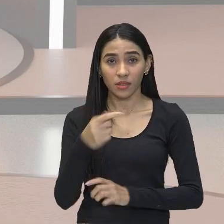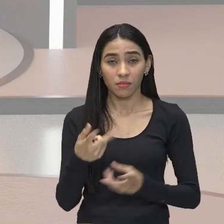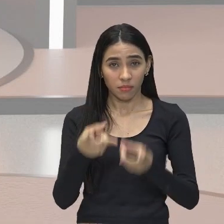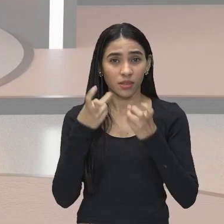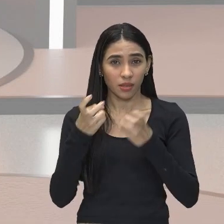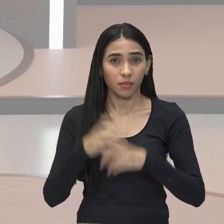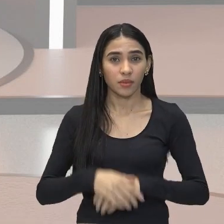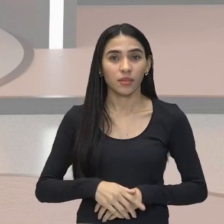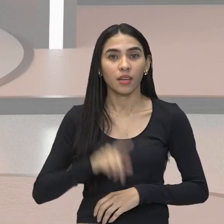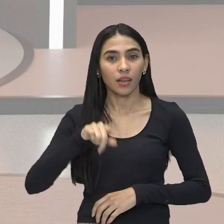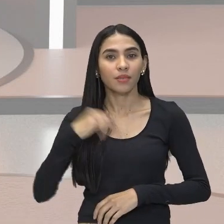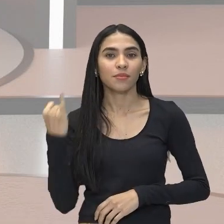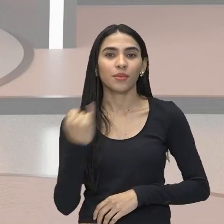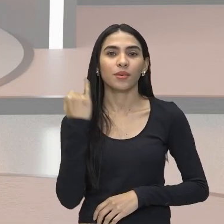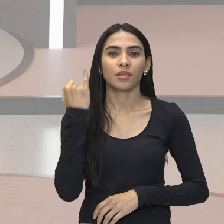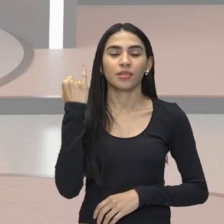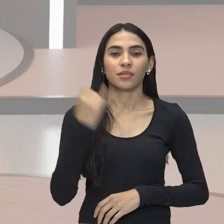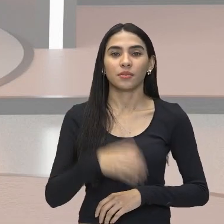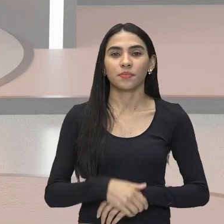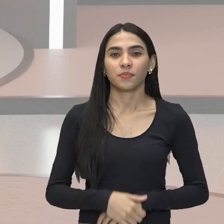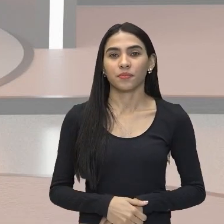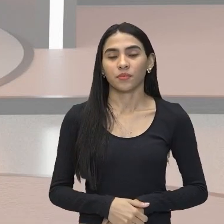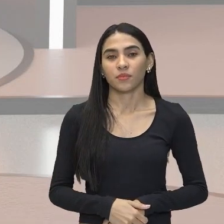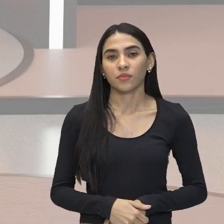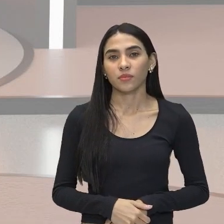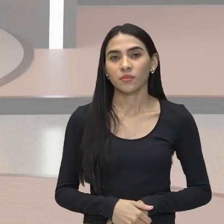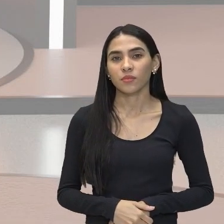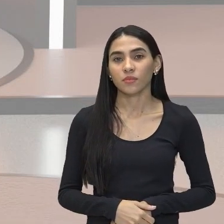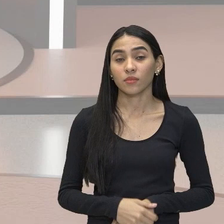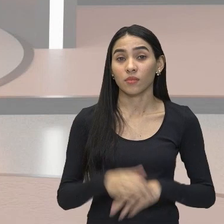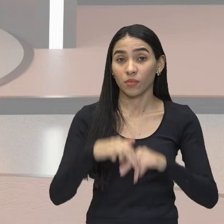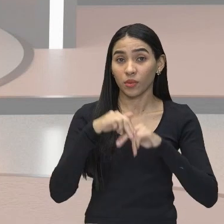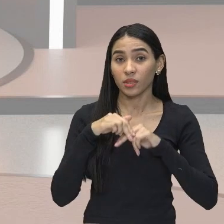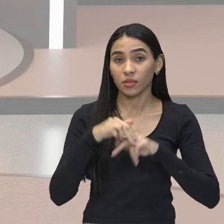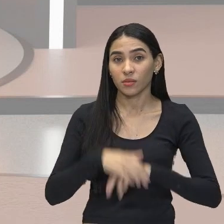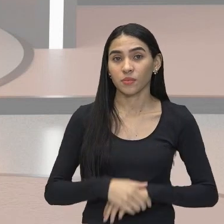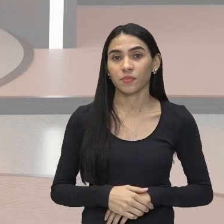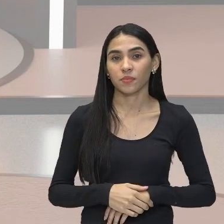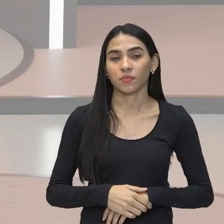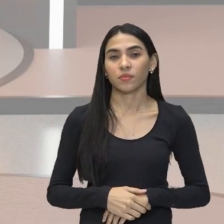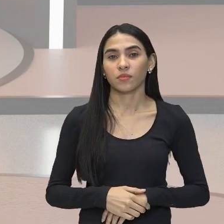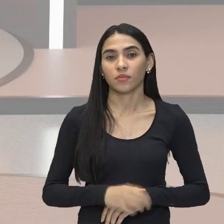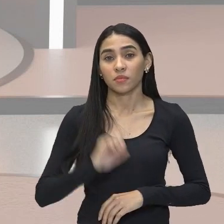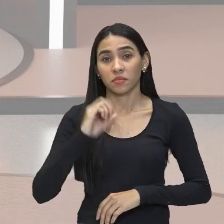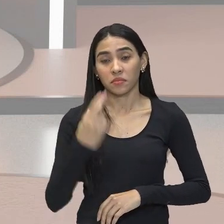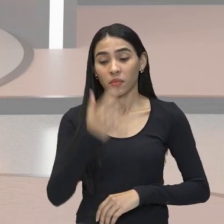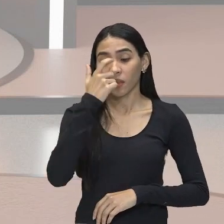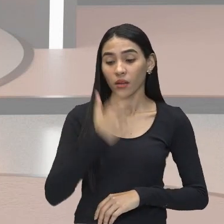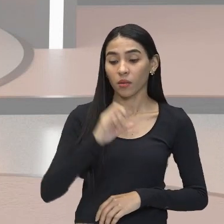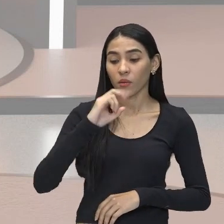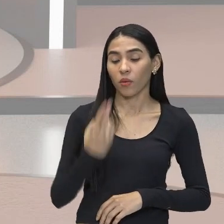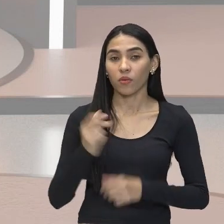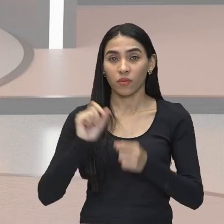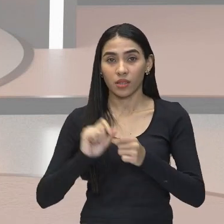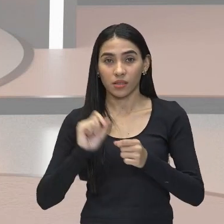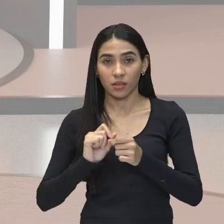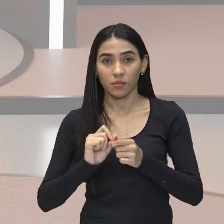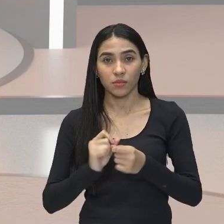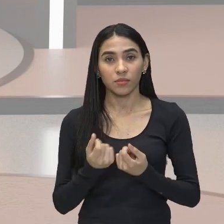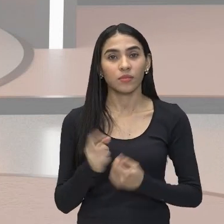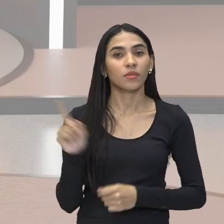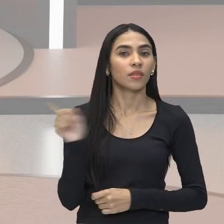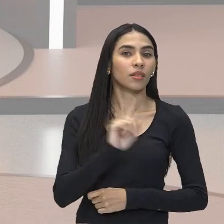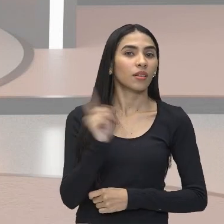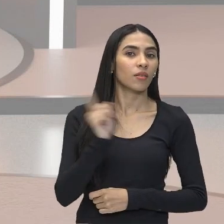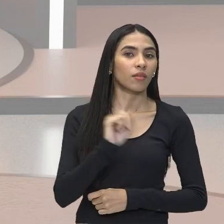o quanto é importante aí? Portanto, o que somos ou o que fazemos não